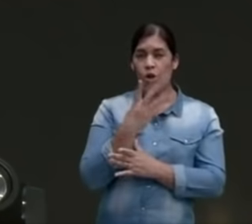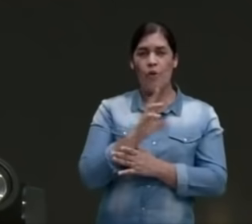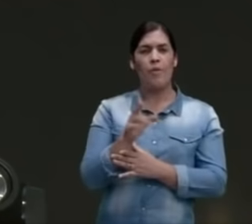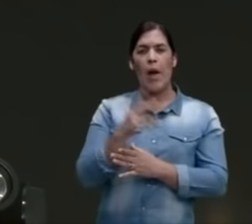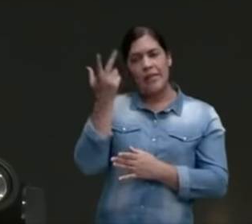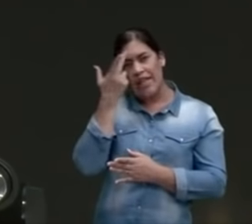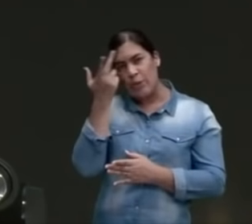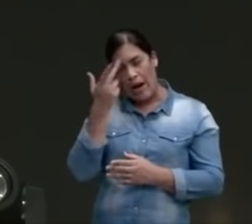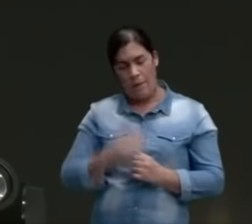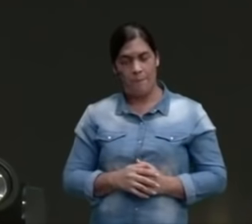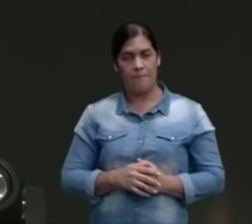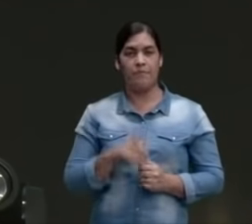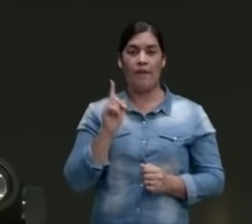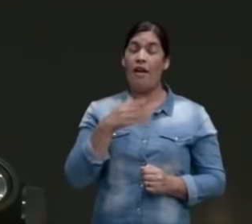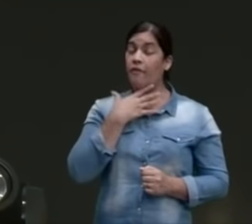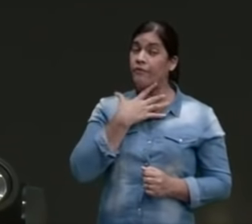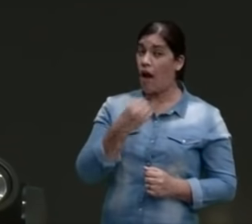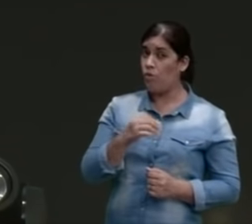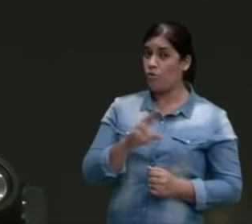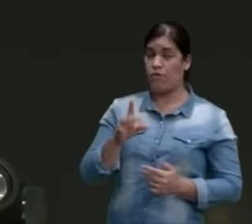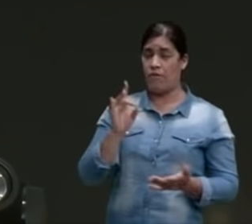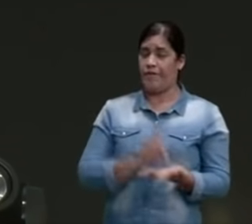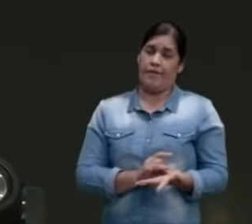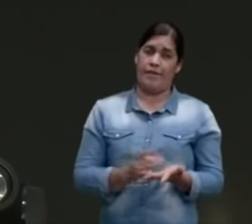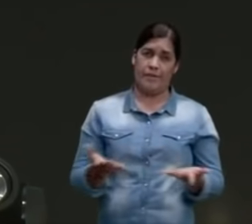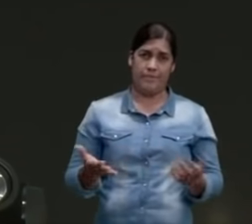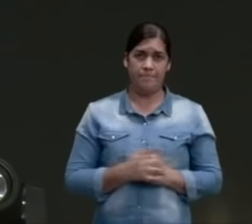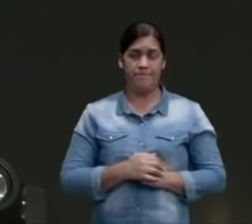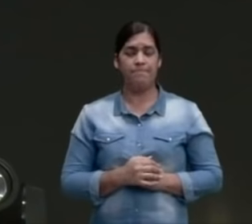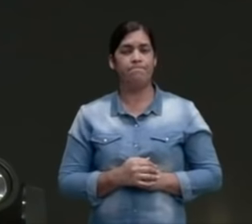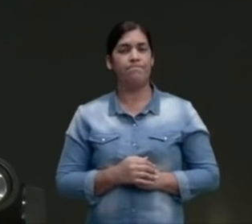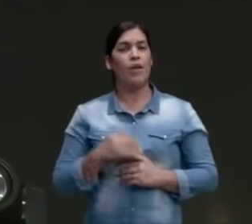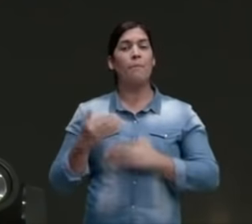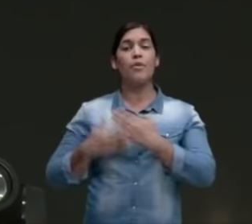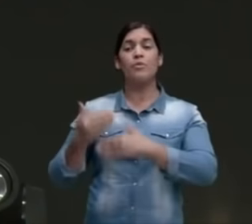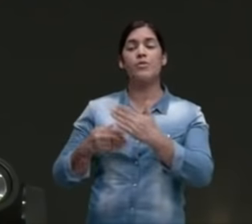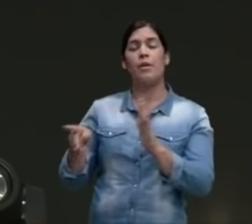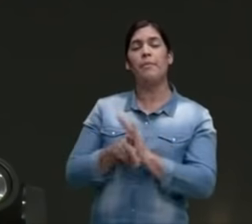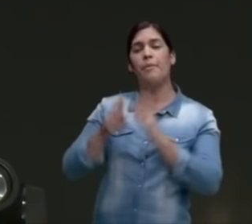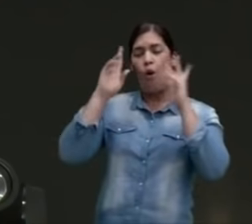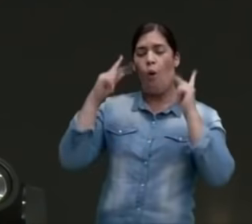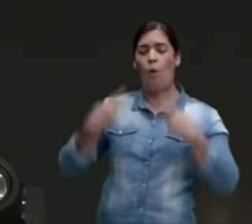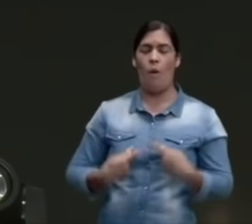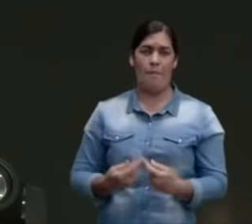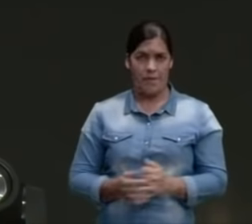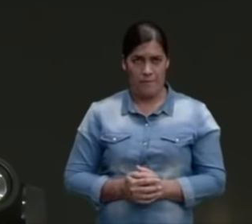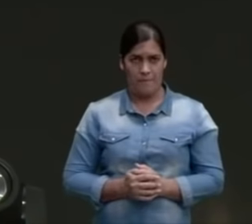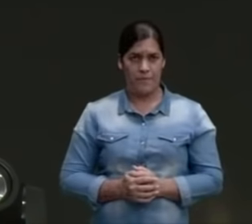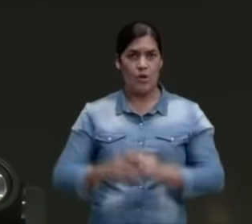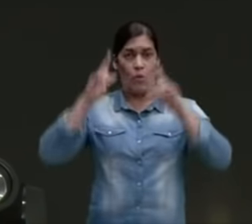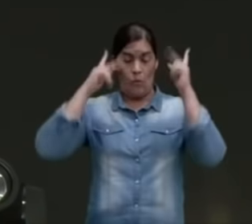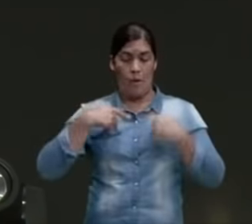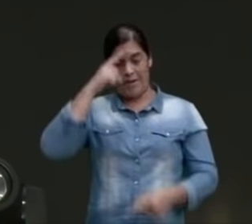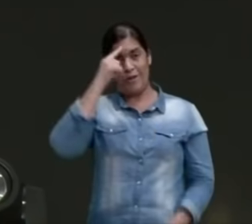vê que é algo artificial, não é natural. E, ou seja, foi produzido pelo homem, ou seja, o homem tem o domínio.